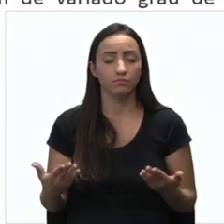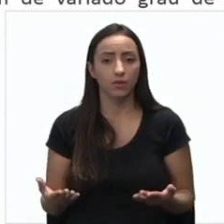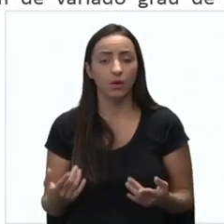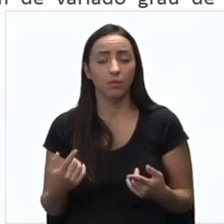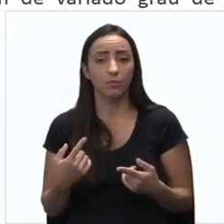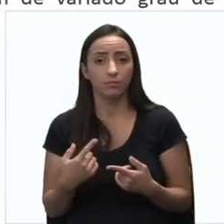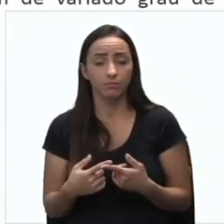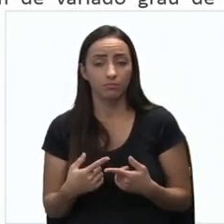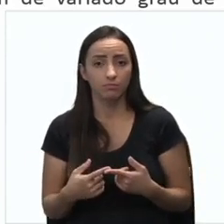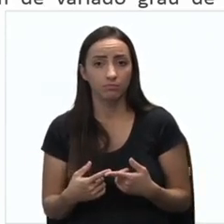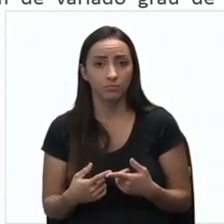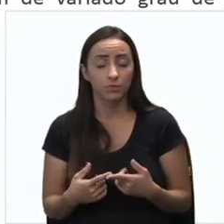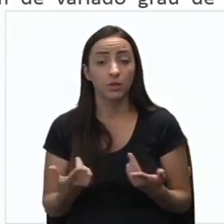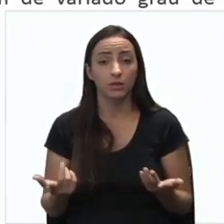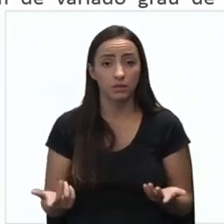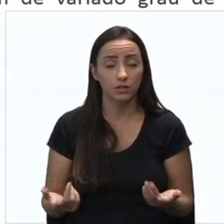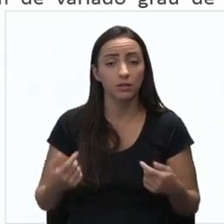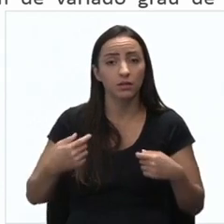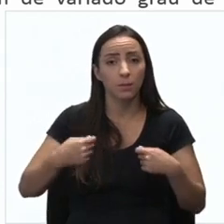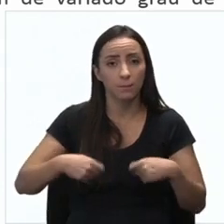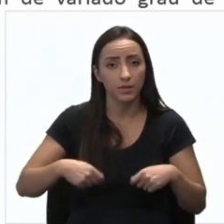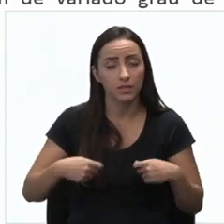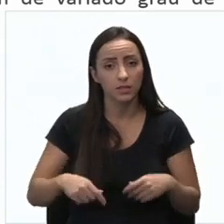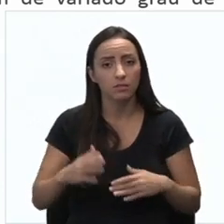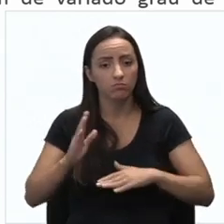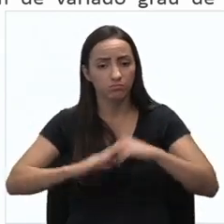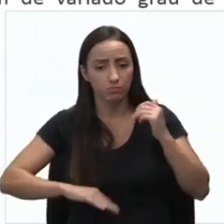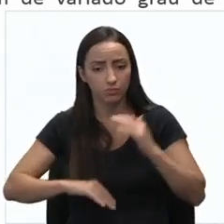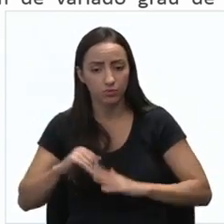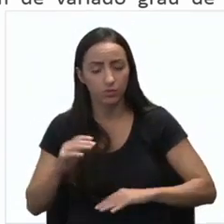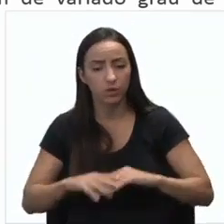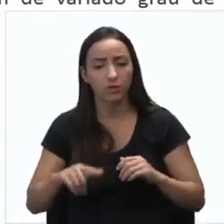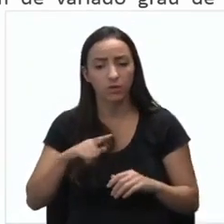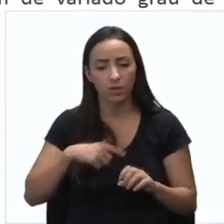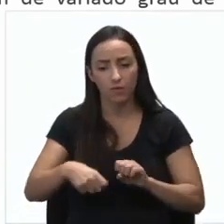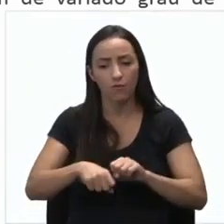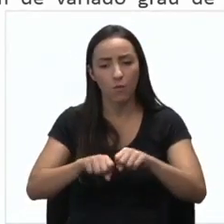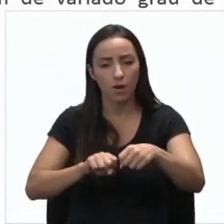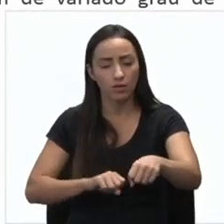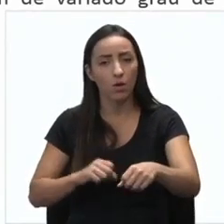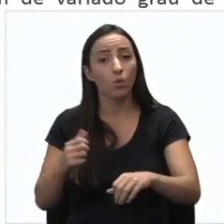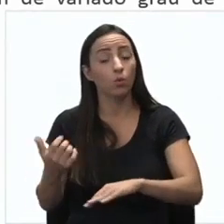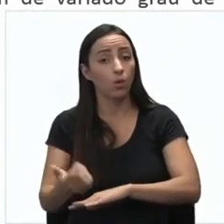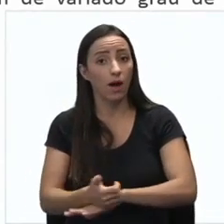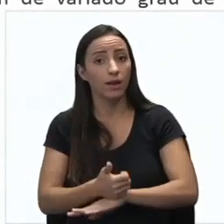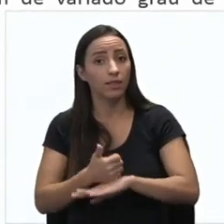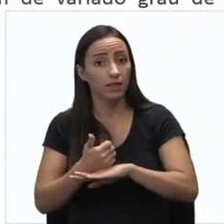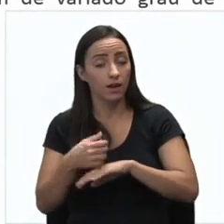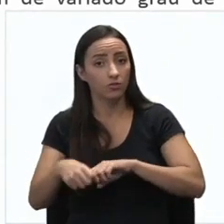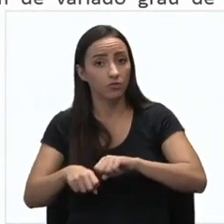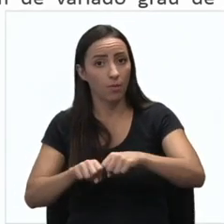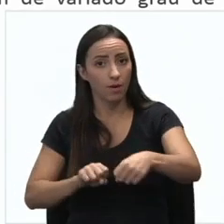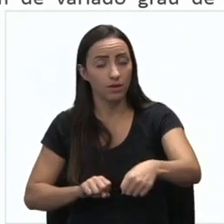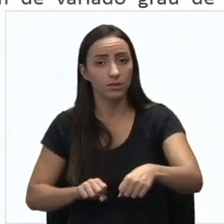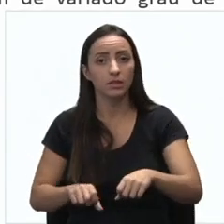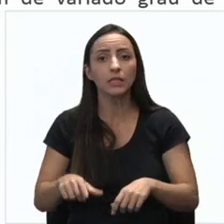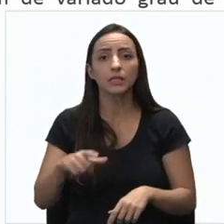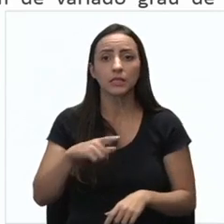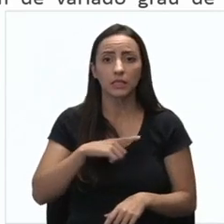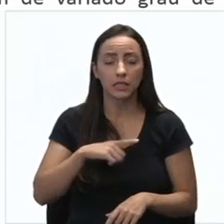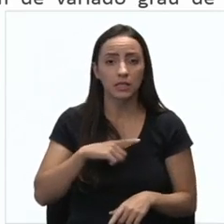para isso exige-se, então, profissionais com formação, com qualidade na sua formação, que